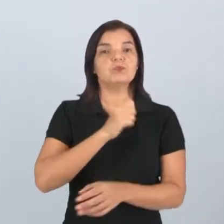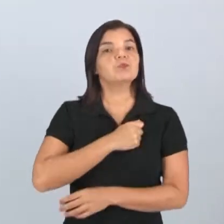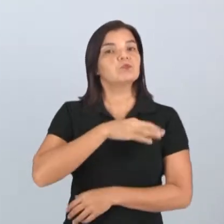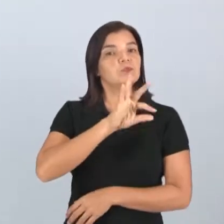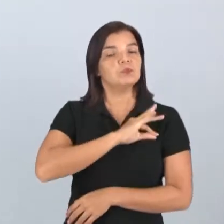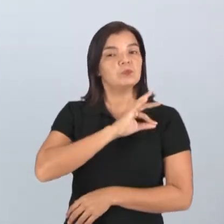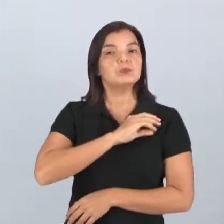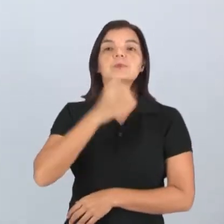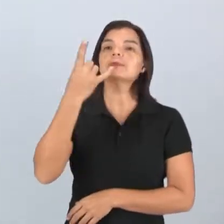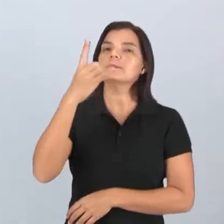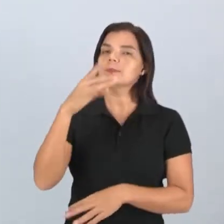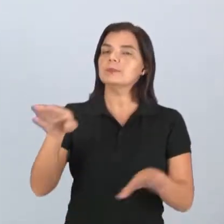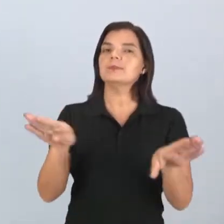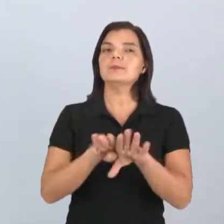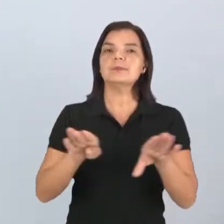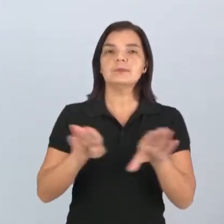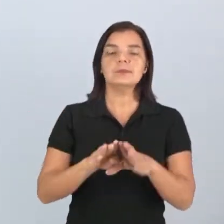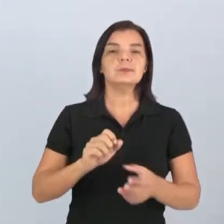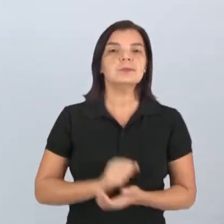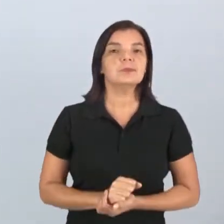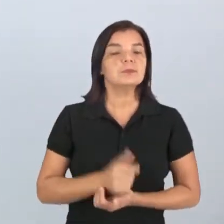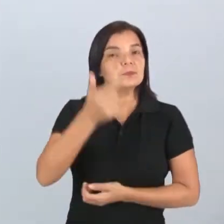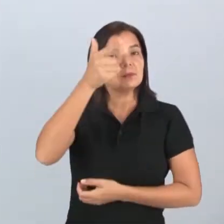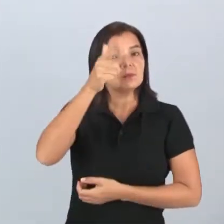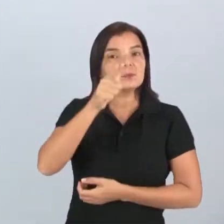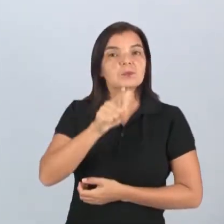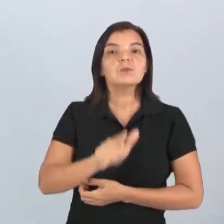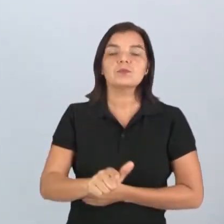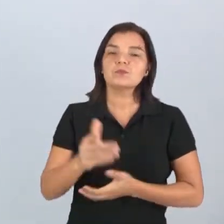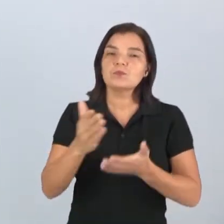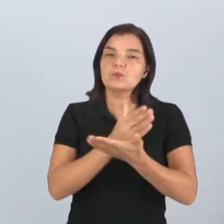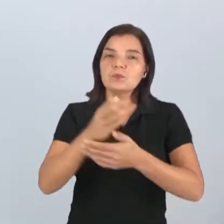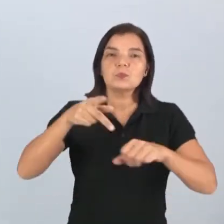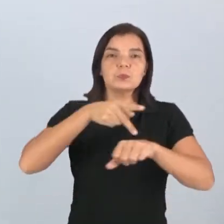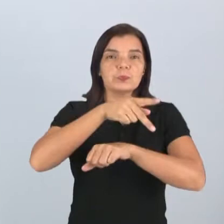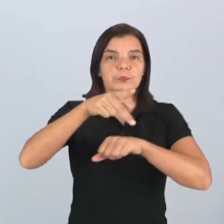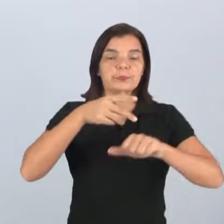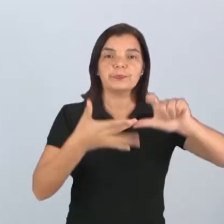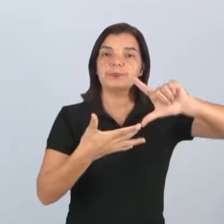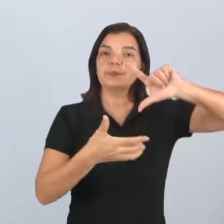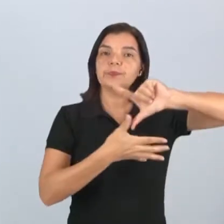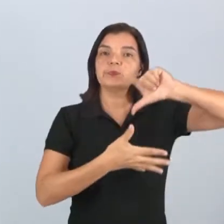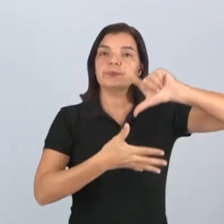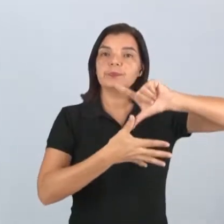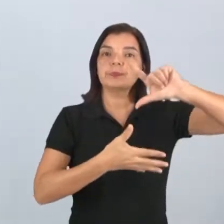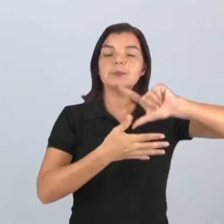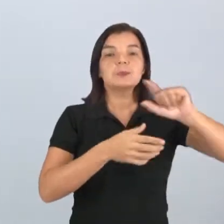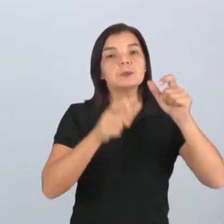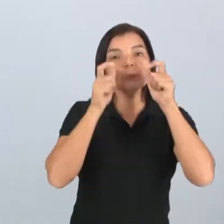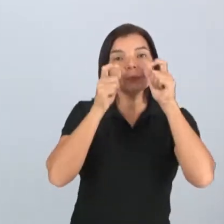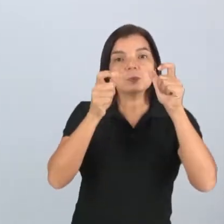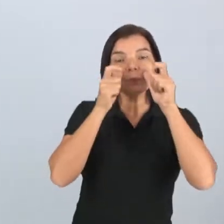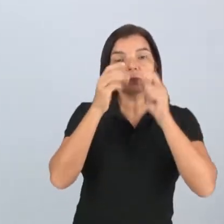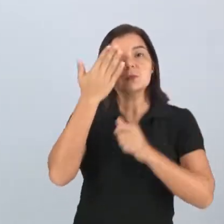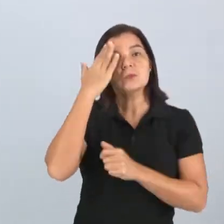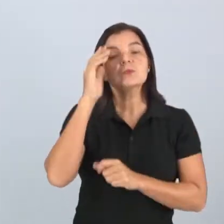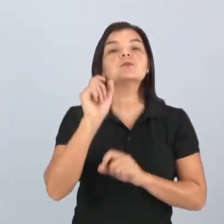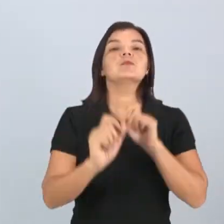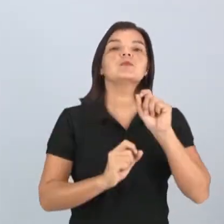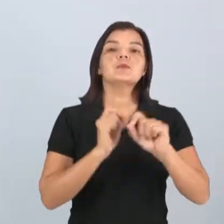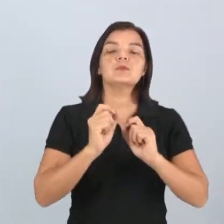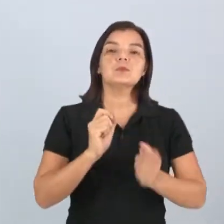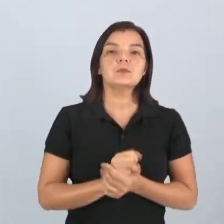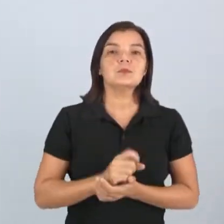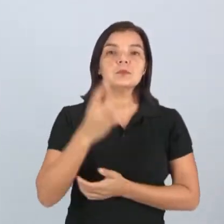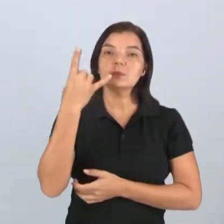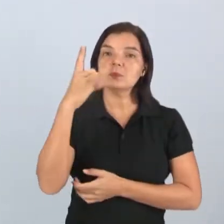Bolívia também, tá? Isso vai se repetir em alguns países da América Latina. O que nos interessa, o que a gente tem que entender aqui, é